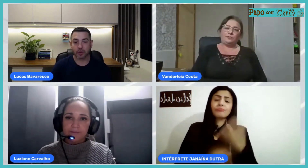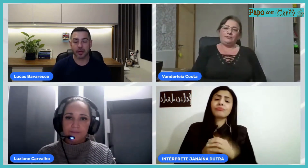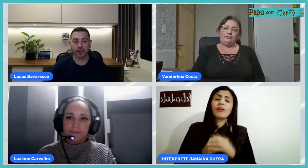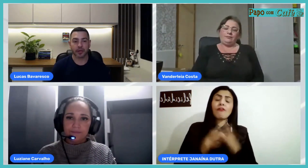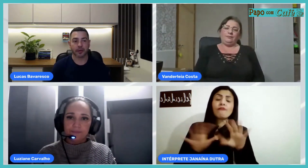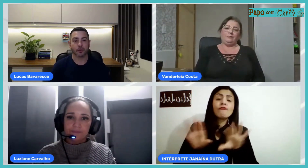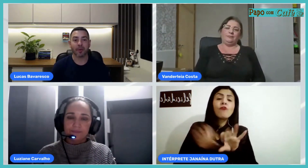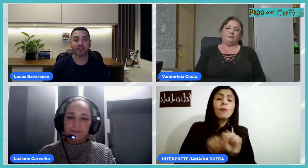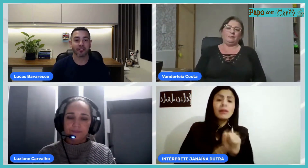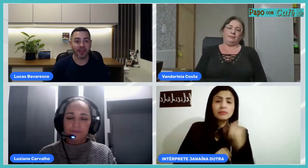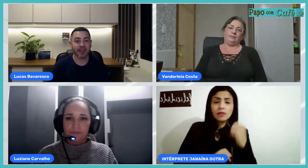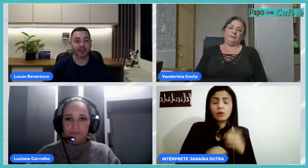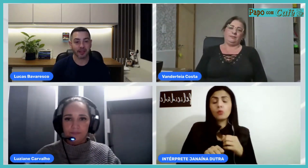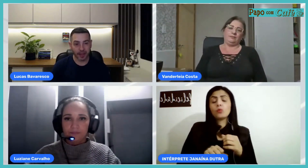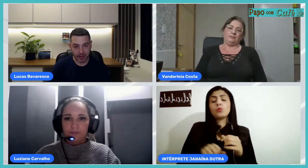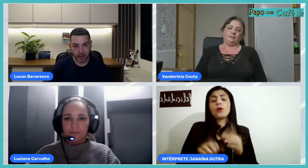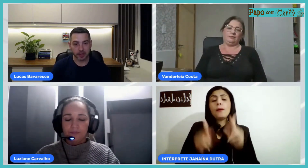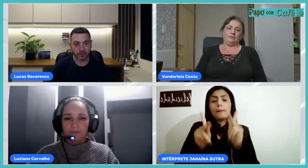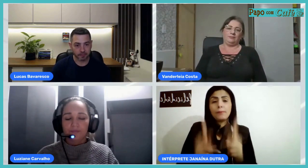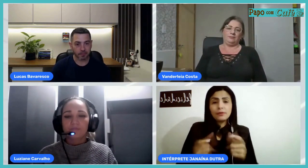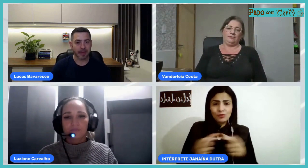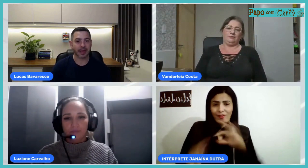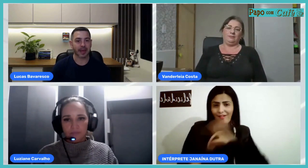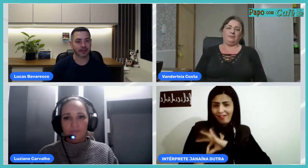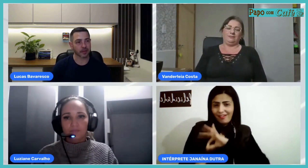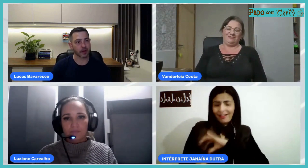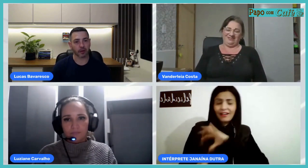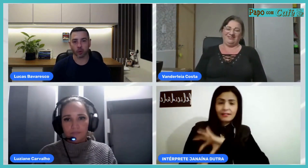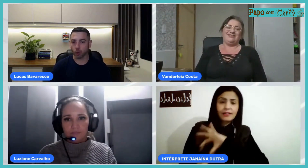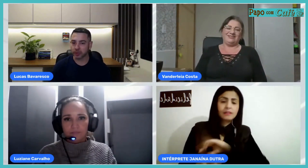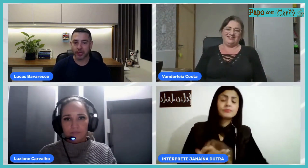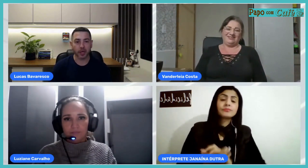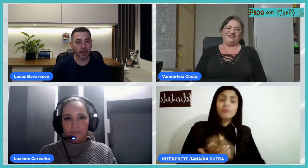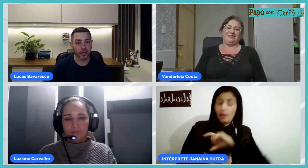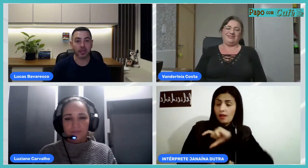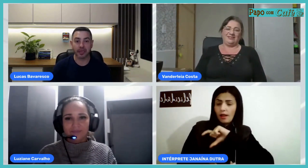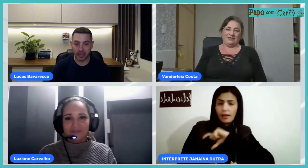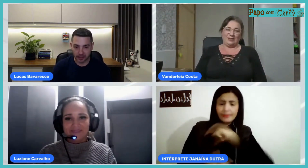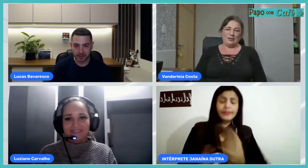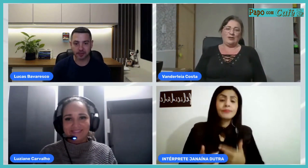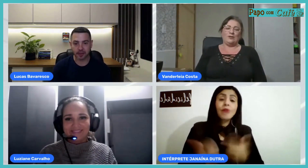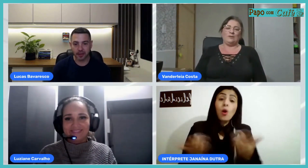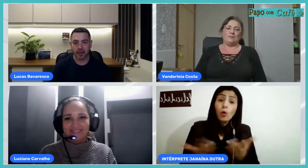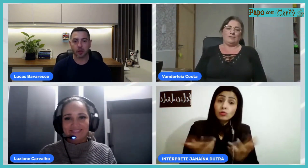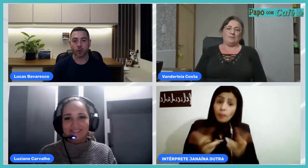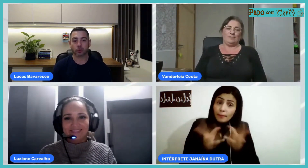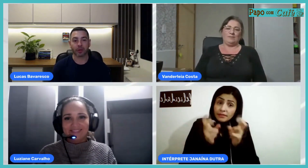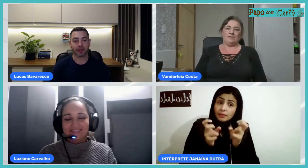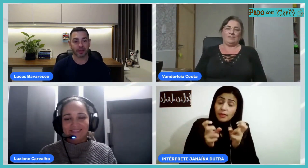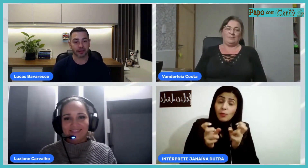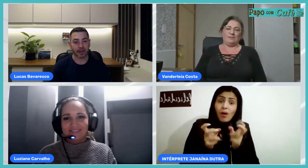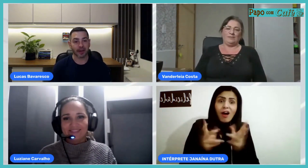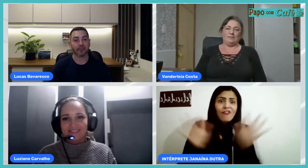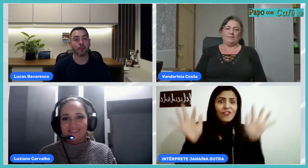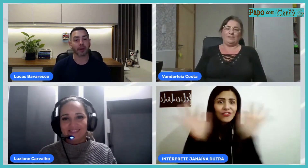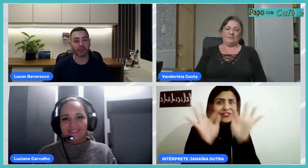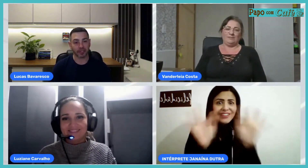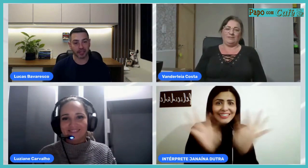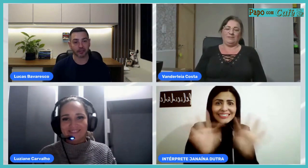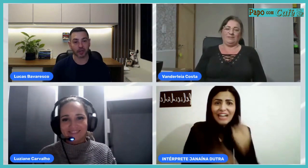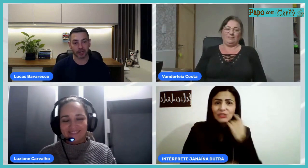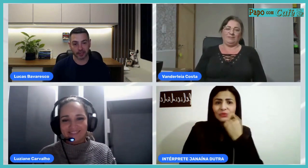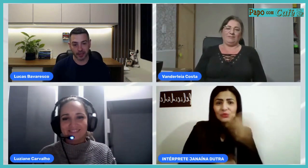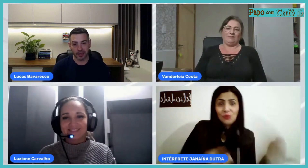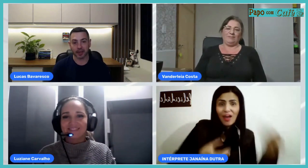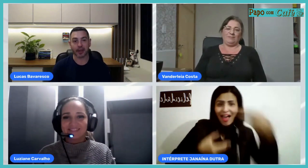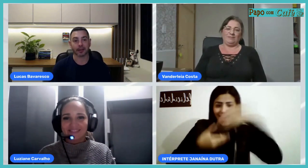percebia uma felicidade, assim, ó, contagiante deles, quando eles entravam para